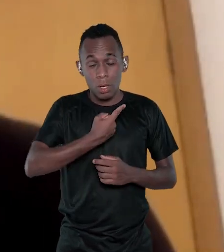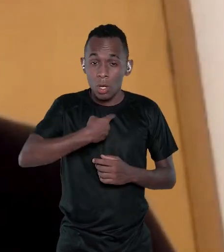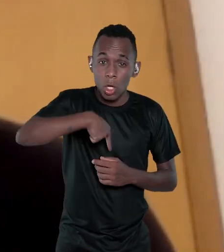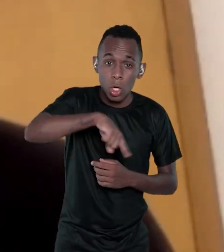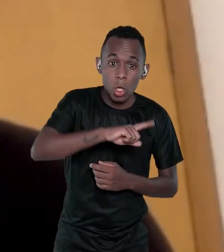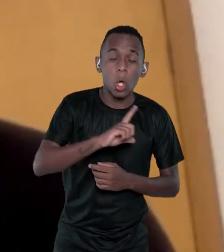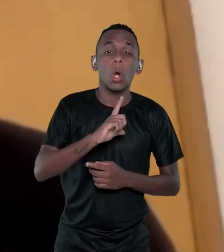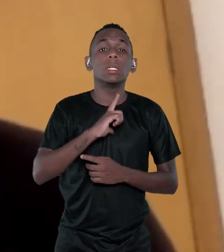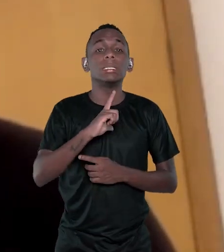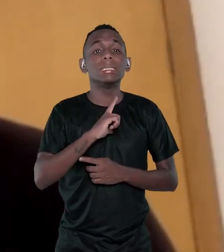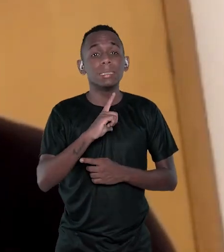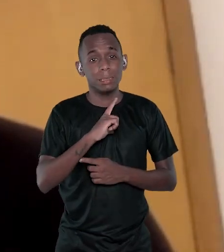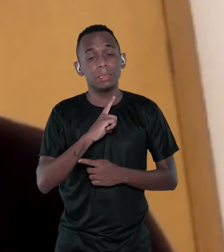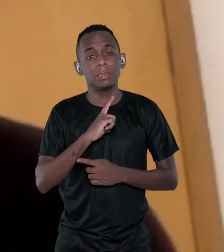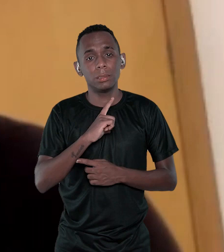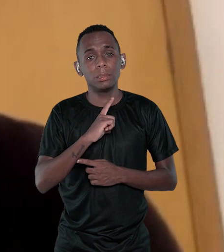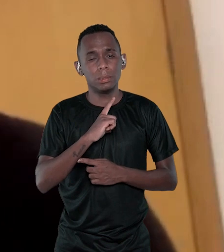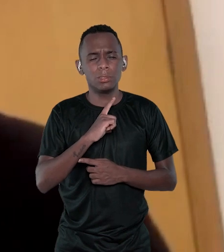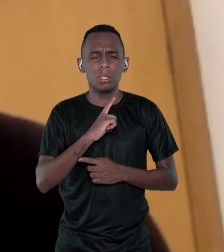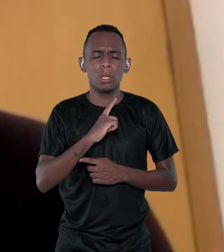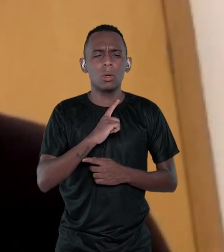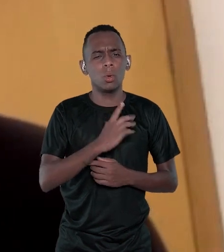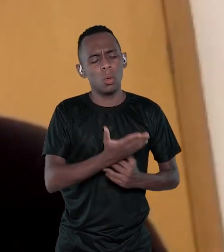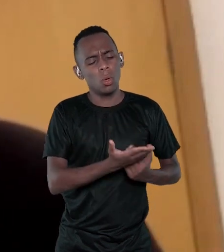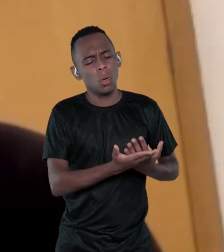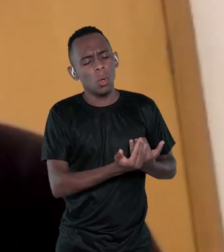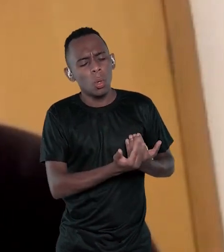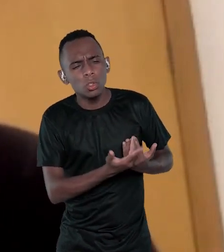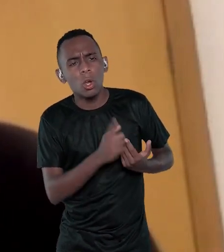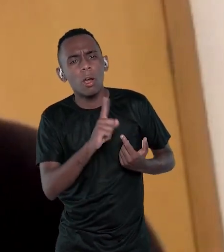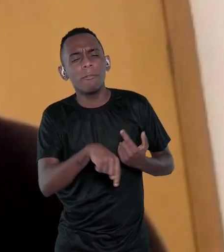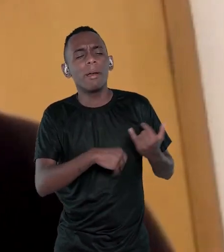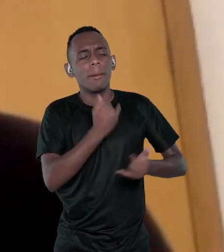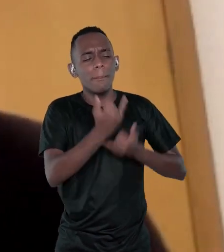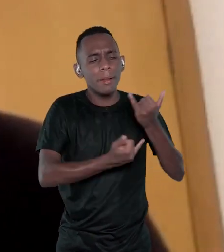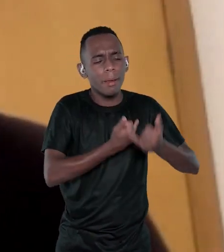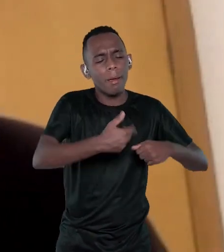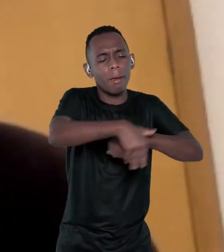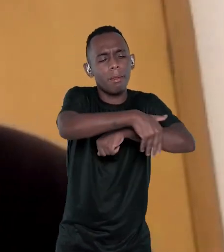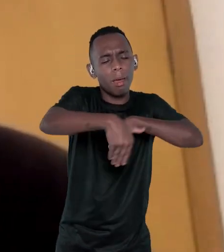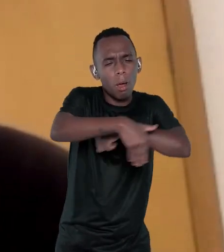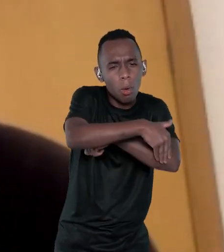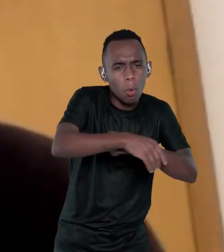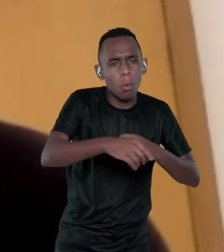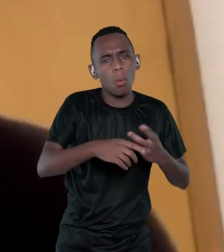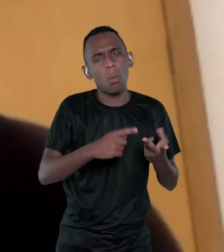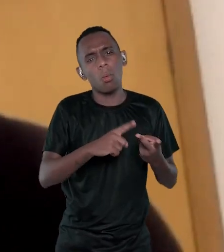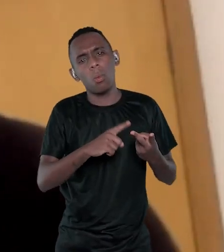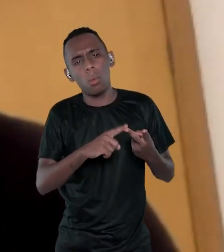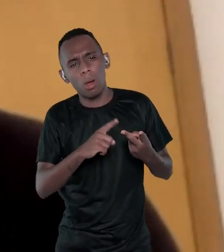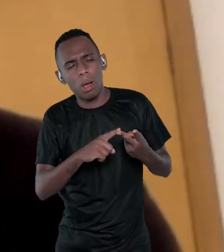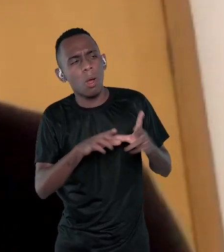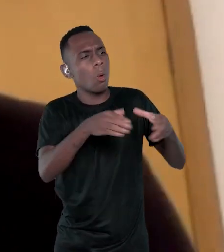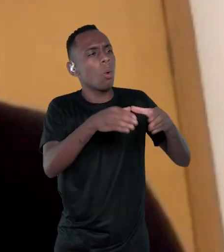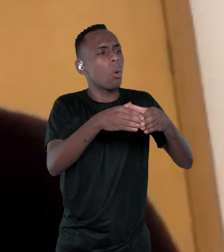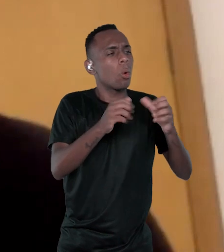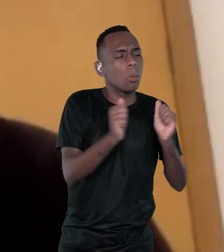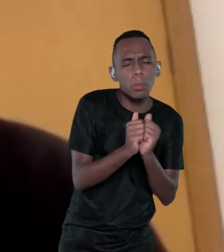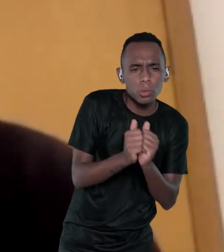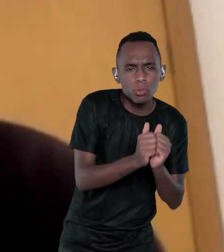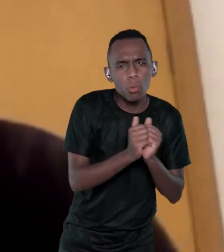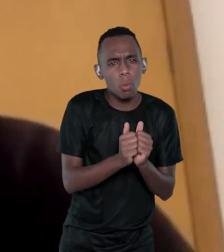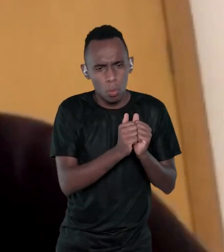e a gente tinha essa infância de você brincar na rua, de fazer